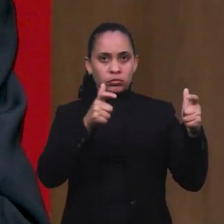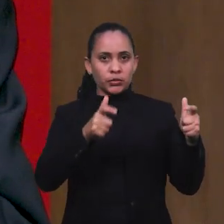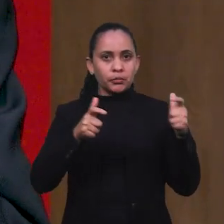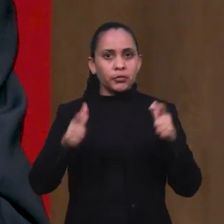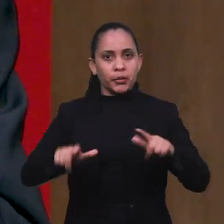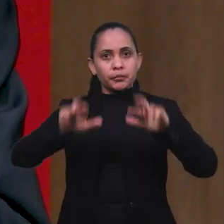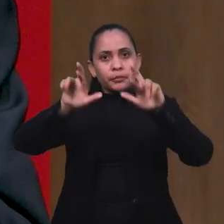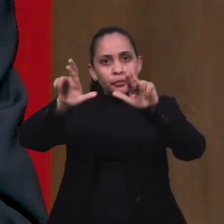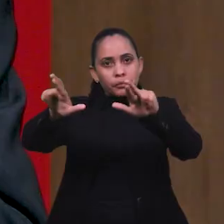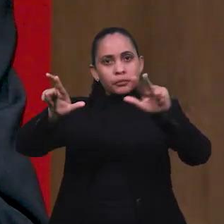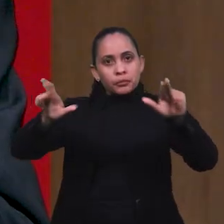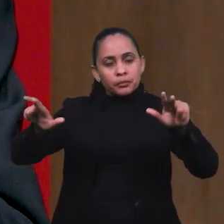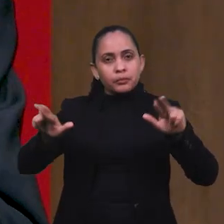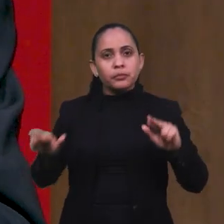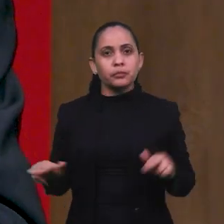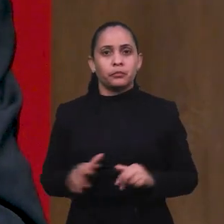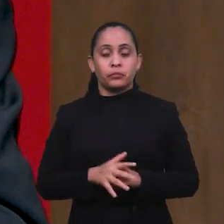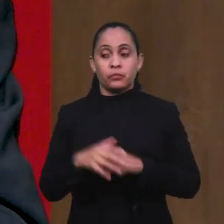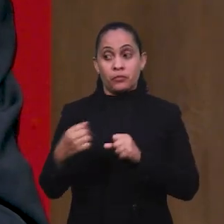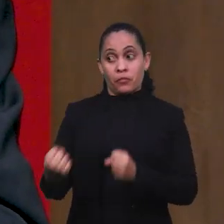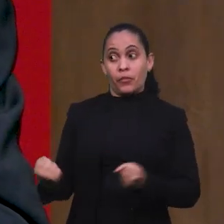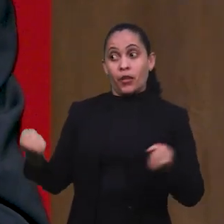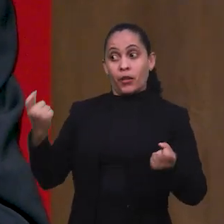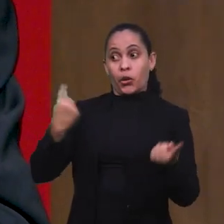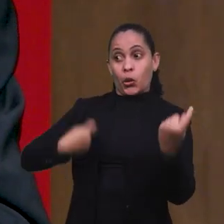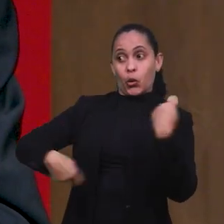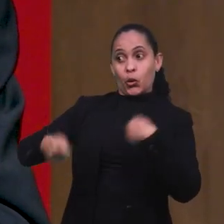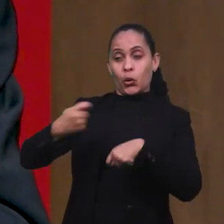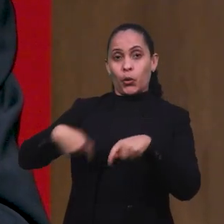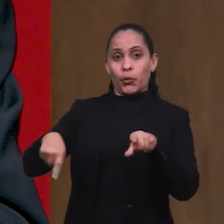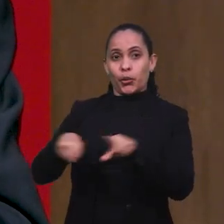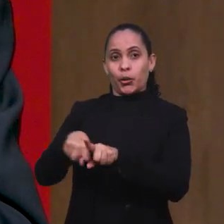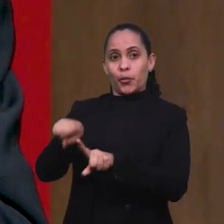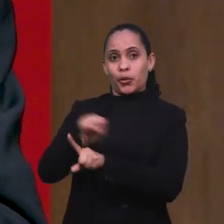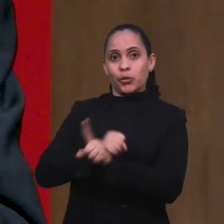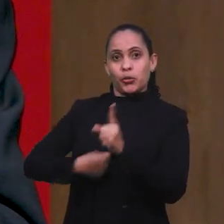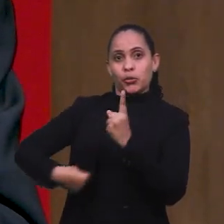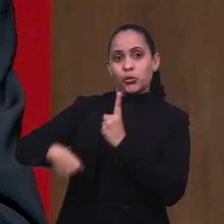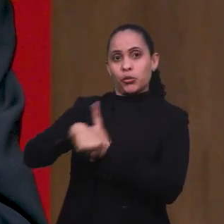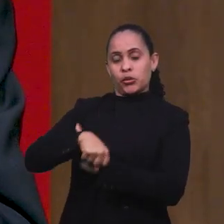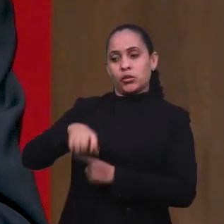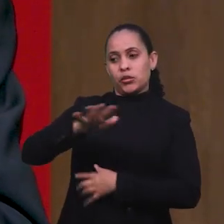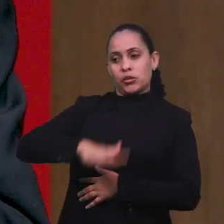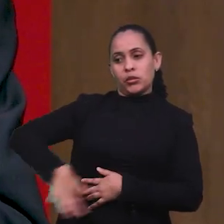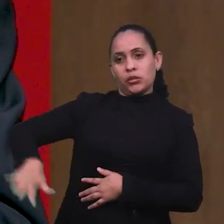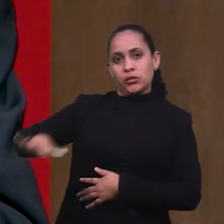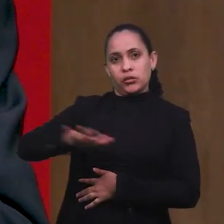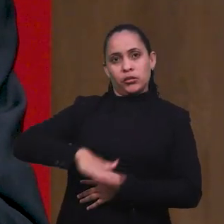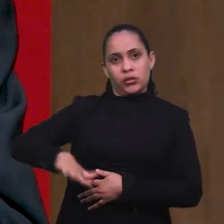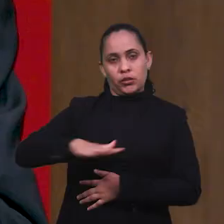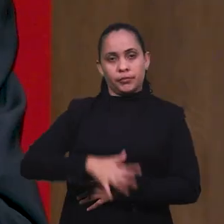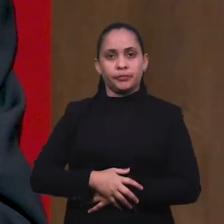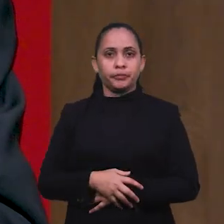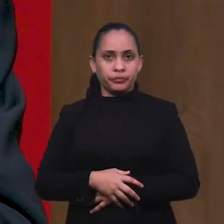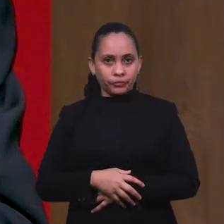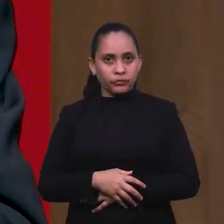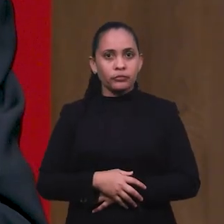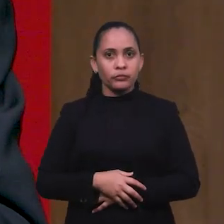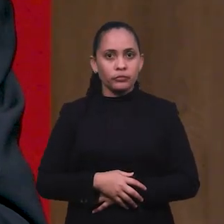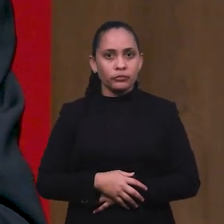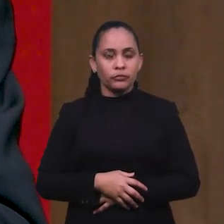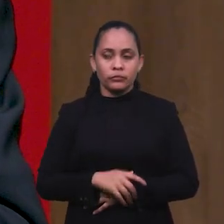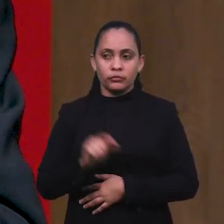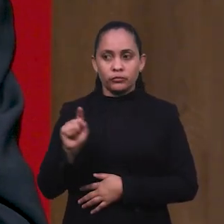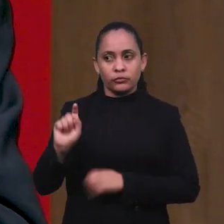estados pontifícios, e tinha enorme poder econômico e social. Os mosteiros preservaram o conhecimento antigo e atuaram